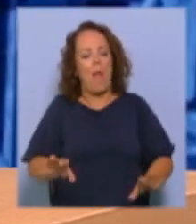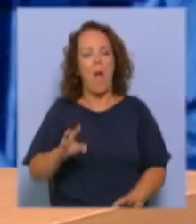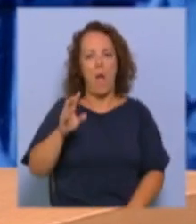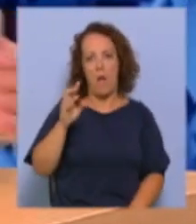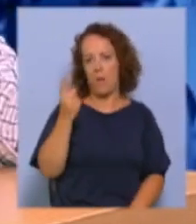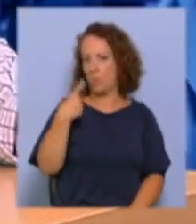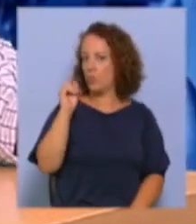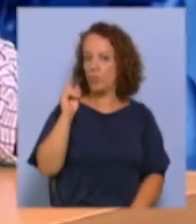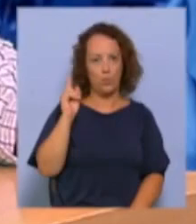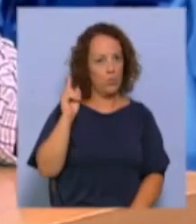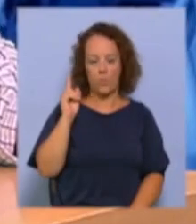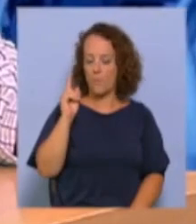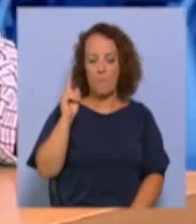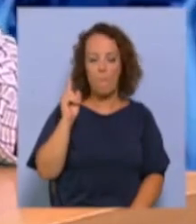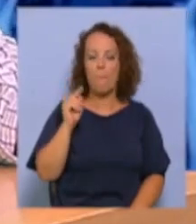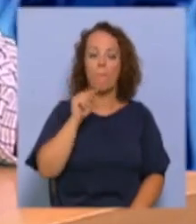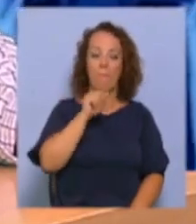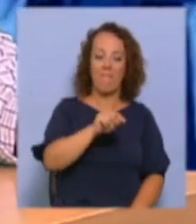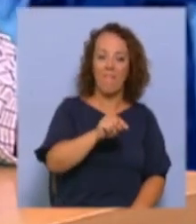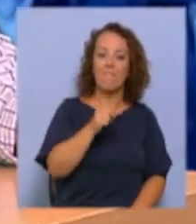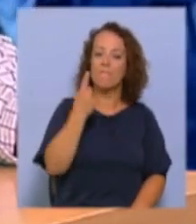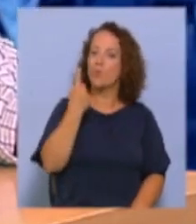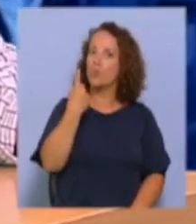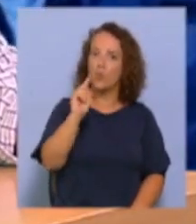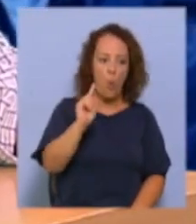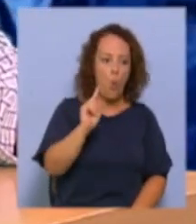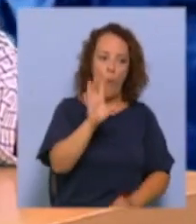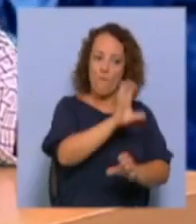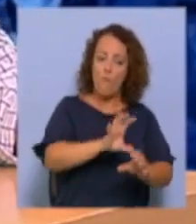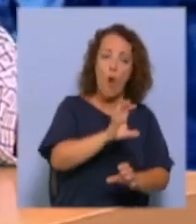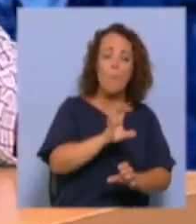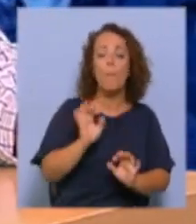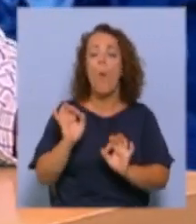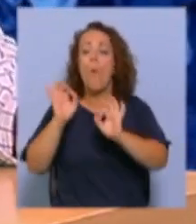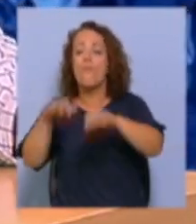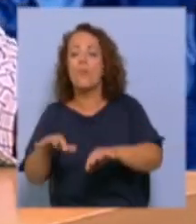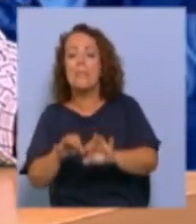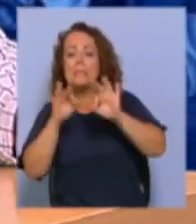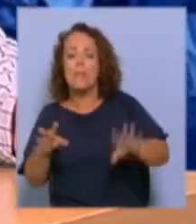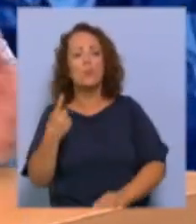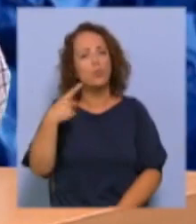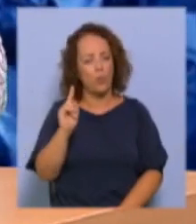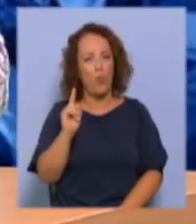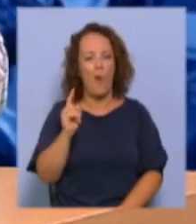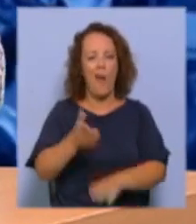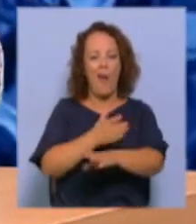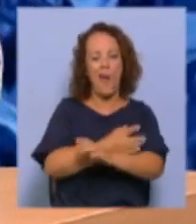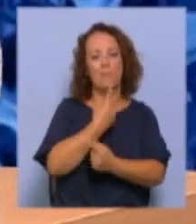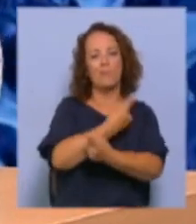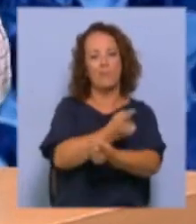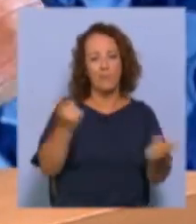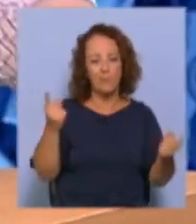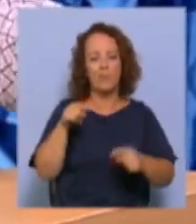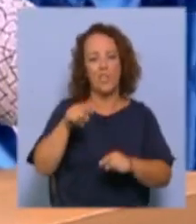mesma coisa no modo, não pode ser a mesma coisa no fim. Agora, todos temos, quando dizíamos